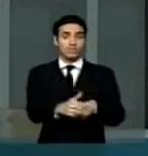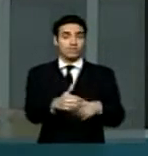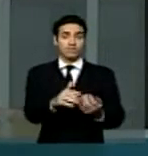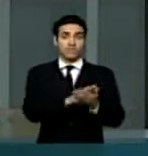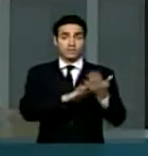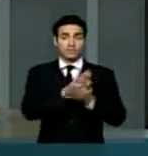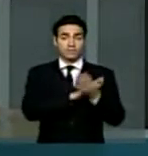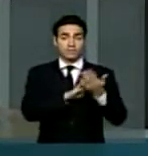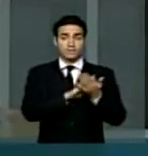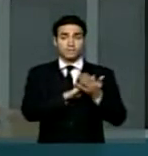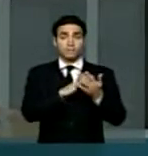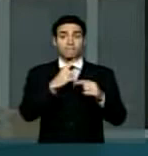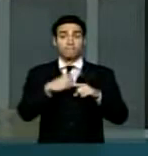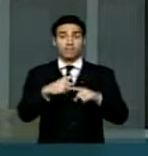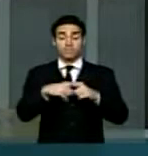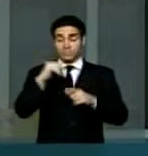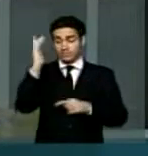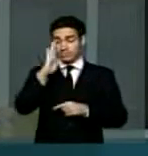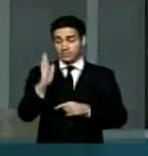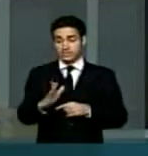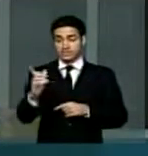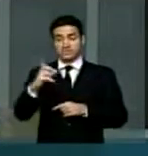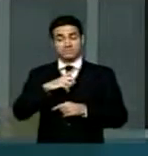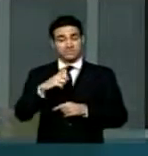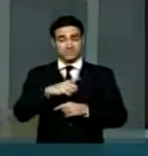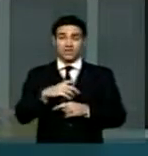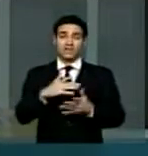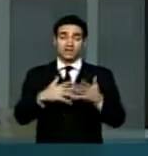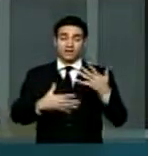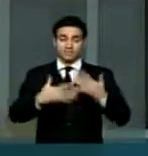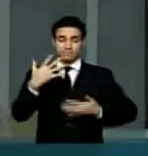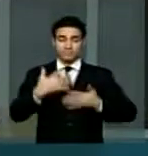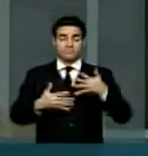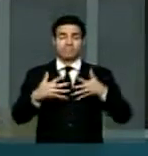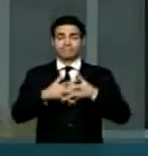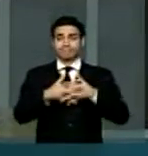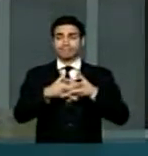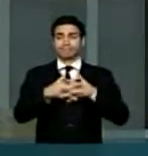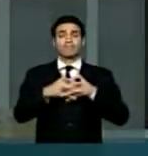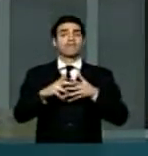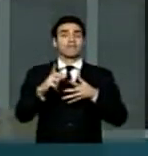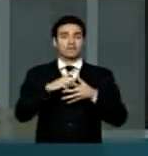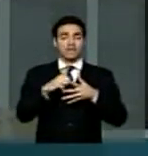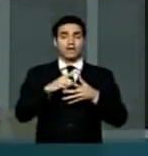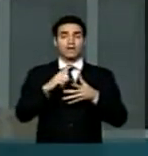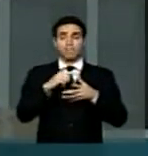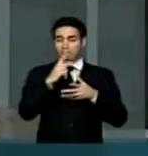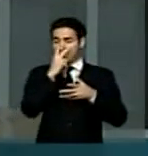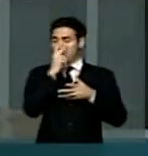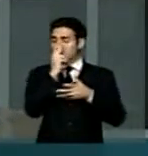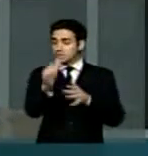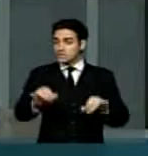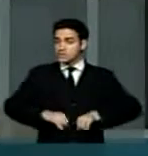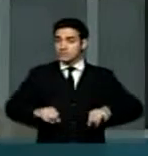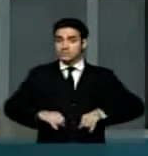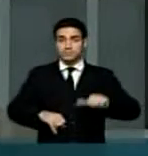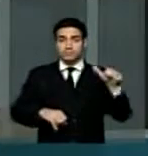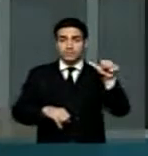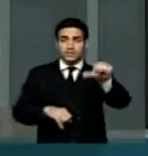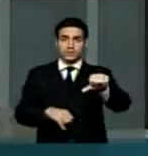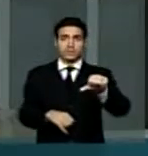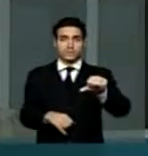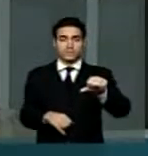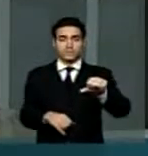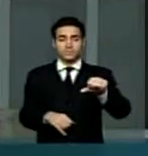existência e o recorte, o país recortado e entregue como tiras, como bifes, em uma bandeja absolutamente